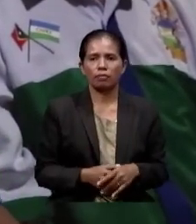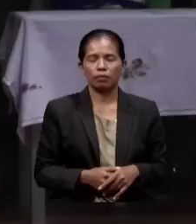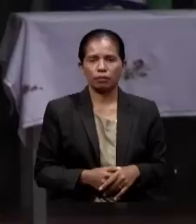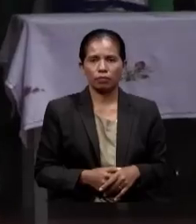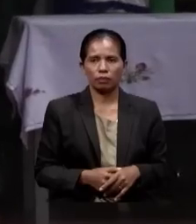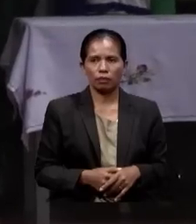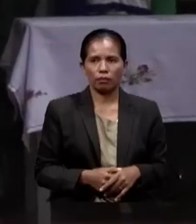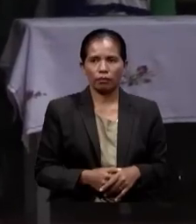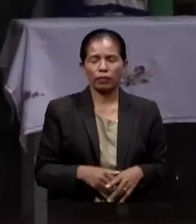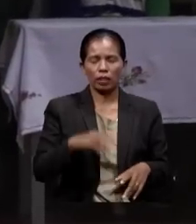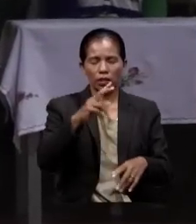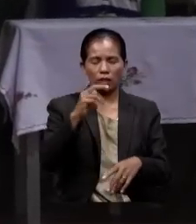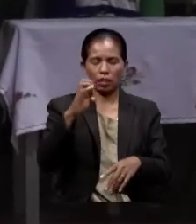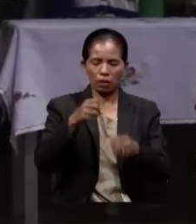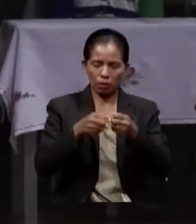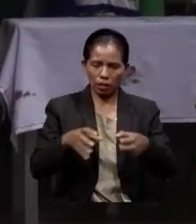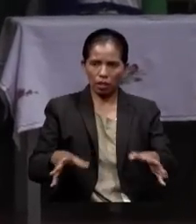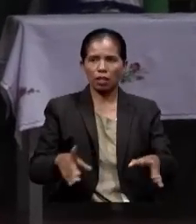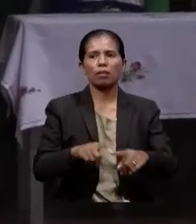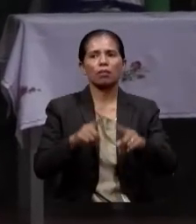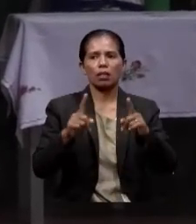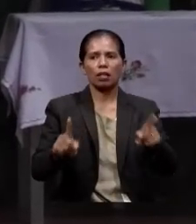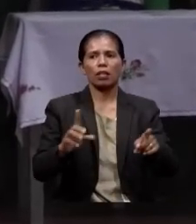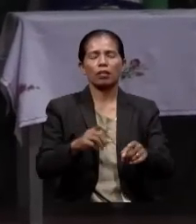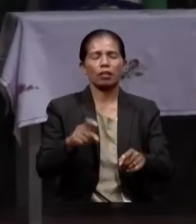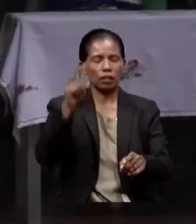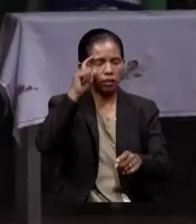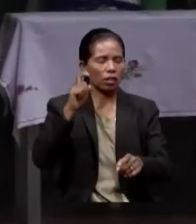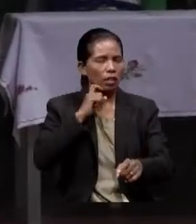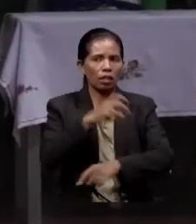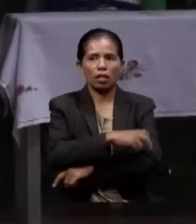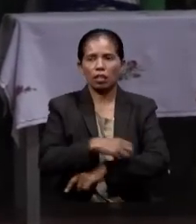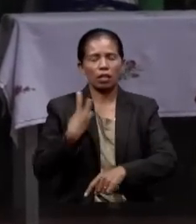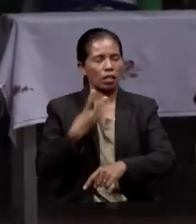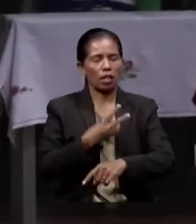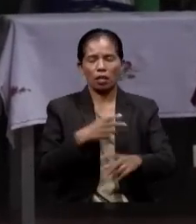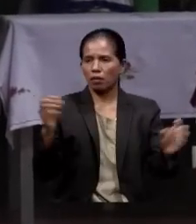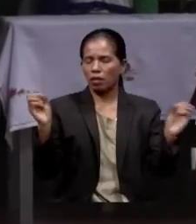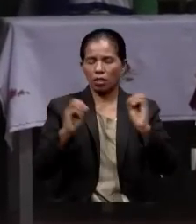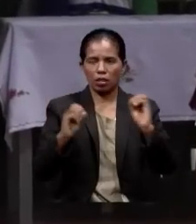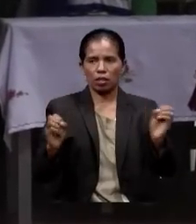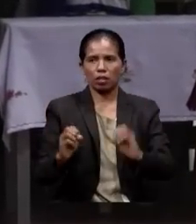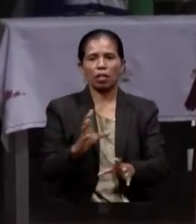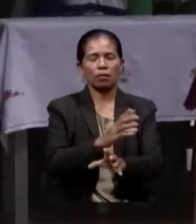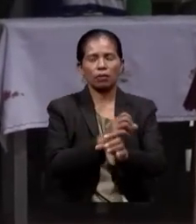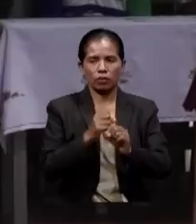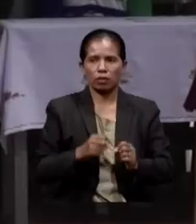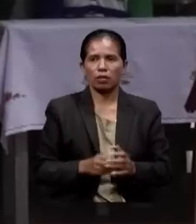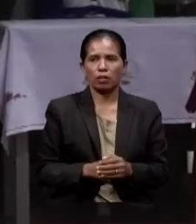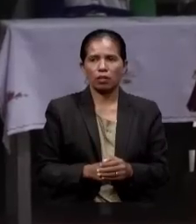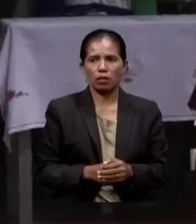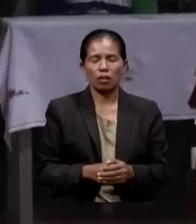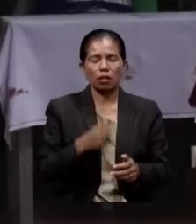Macnau, Anisim, mas nia colia de mão Sanana Nate, Ami mos la coi per conto de bandeira Saeusu. Kau